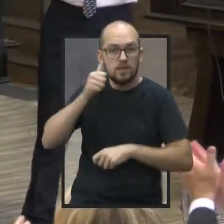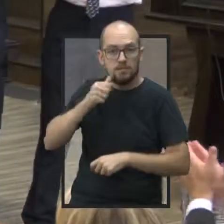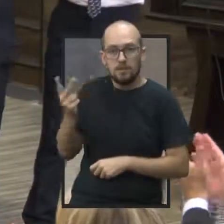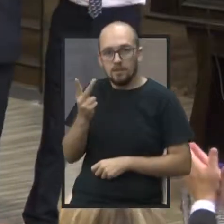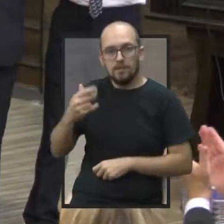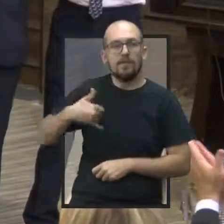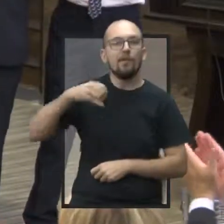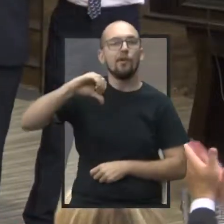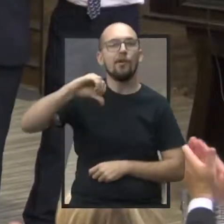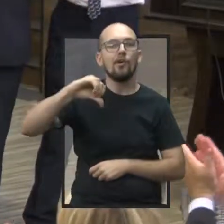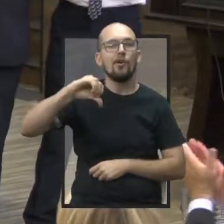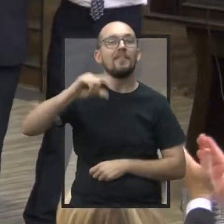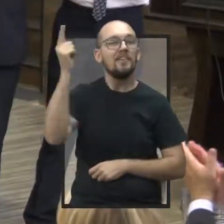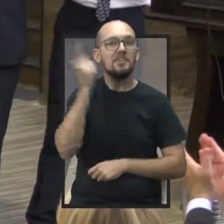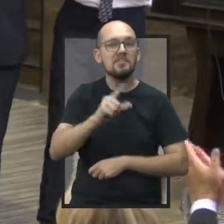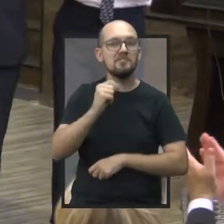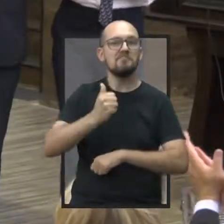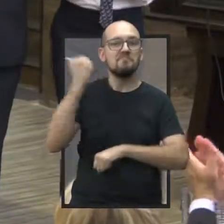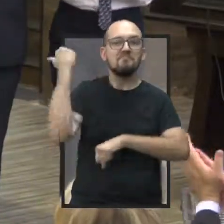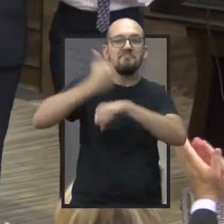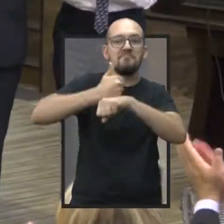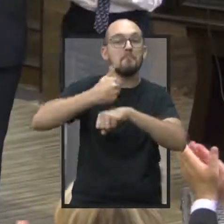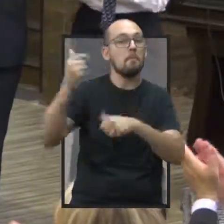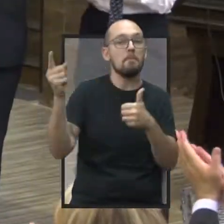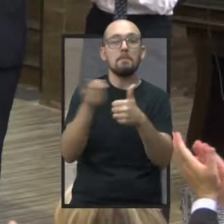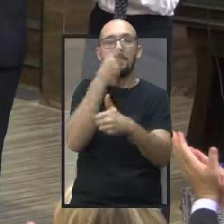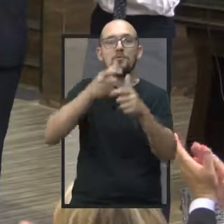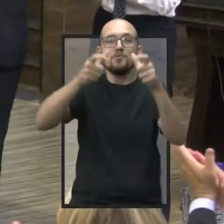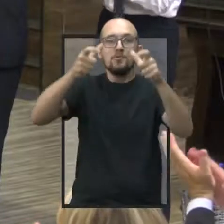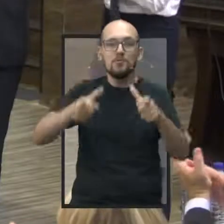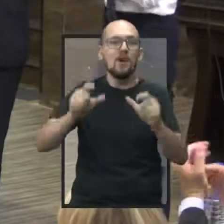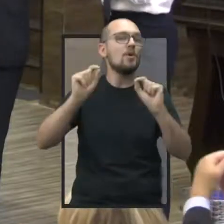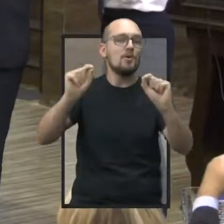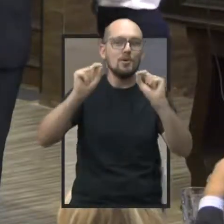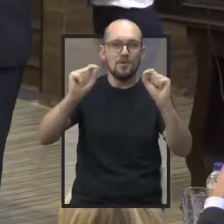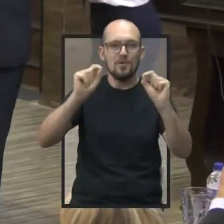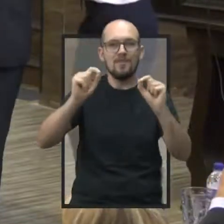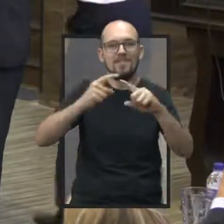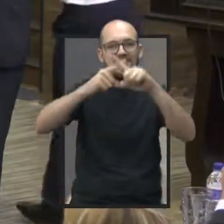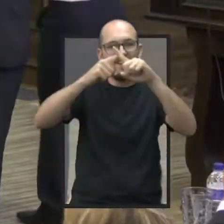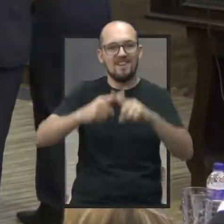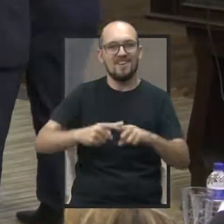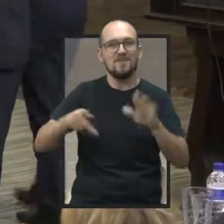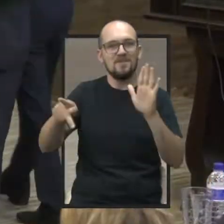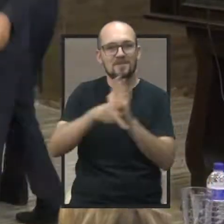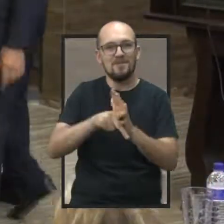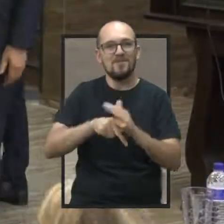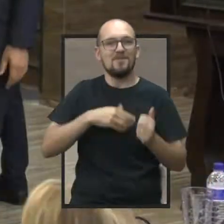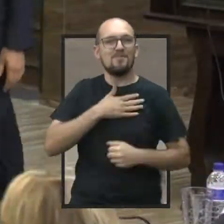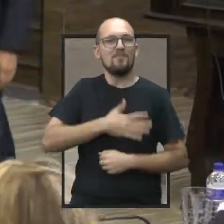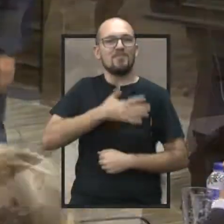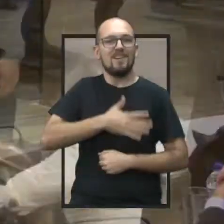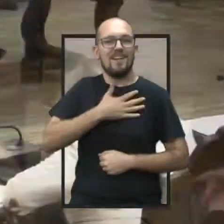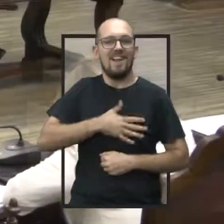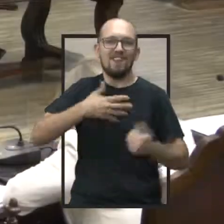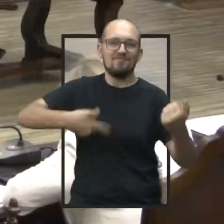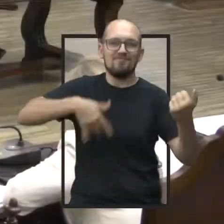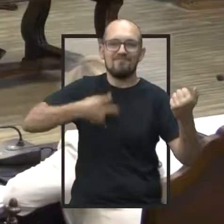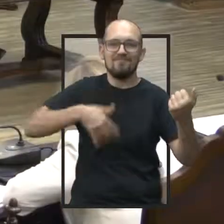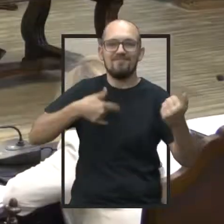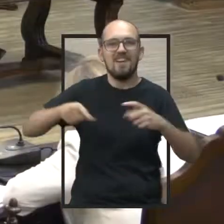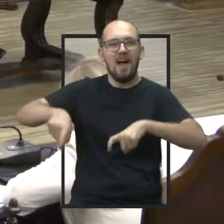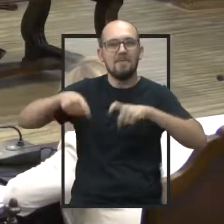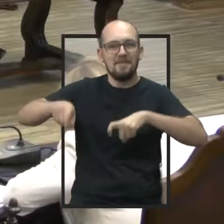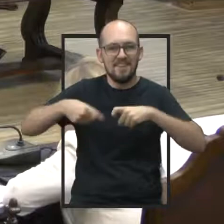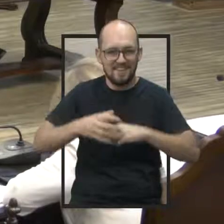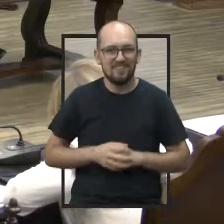de idade, ganharam o primeiro lugar na categoria Revelação do Festival de Viola Caipira do Pouso Alegre de Baixo.